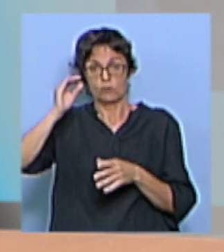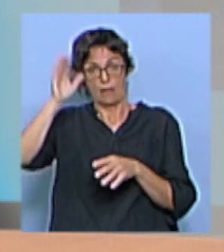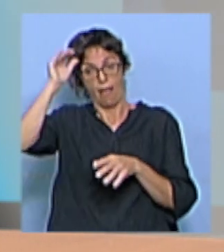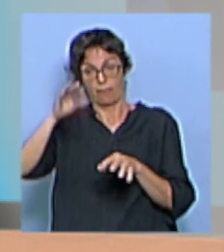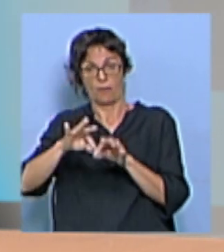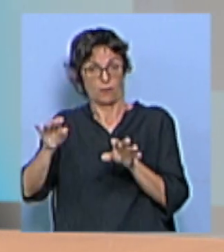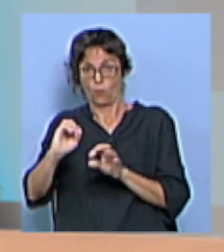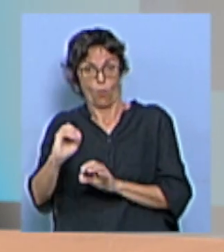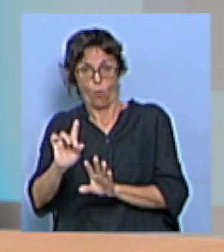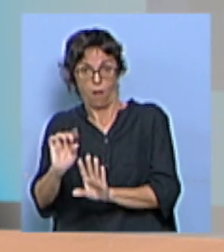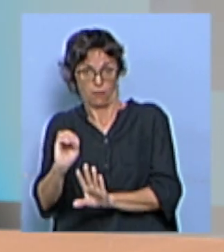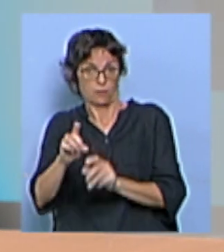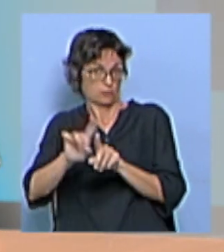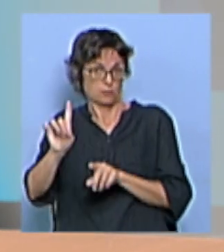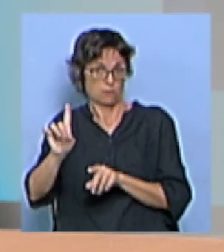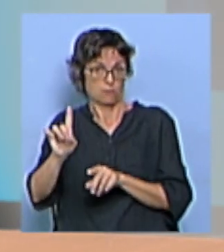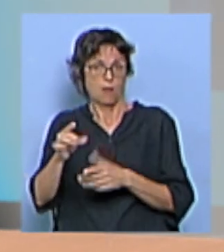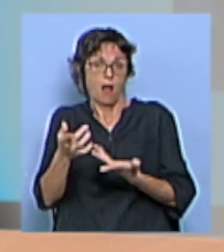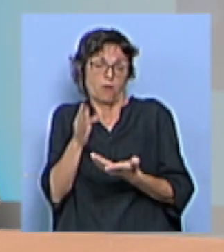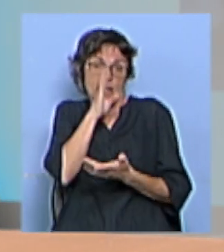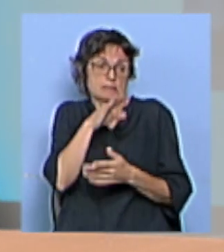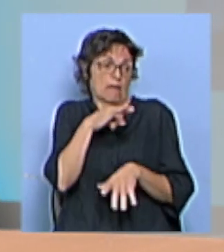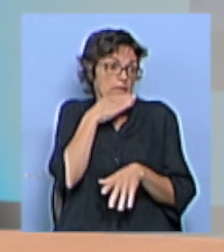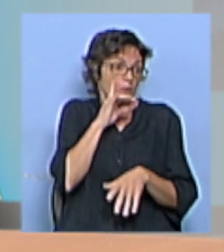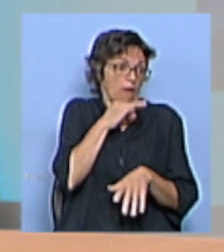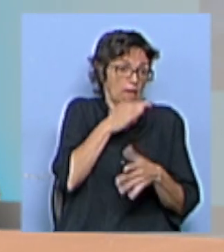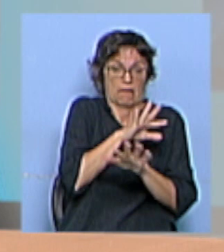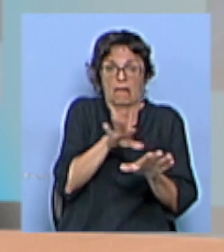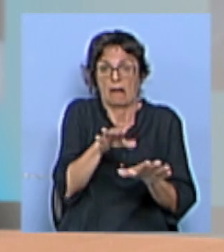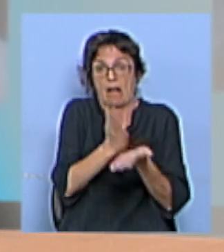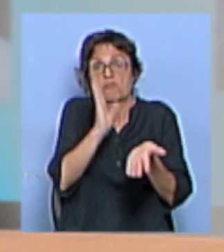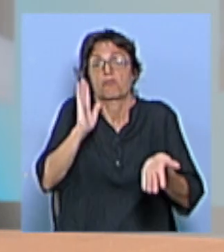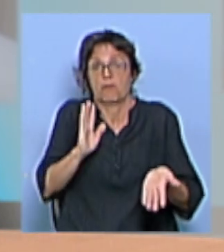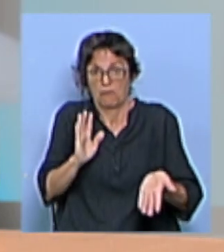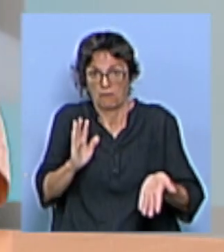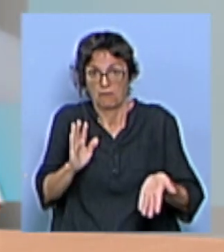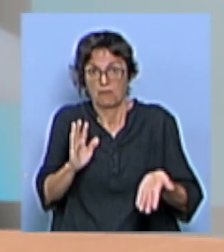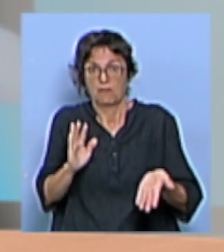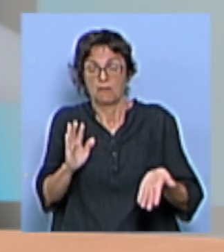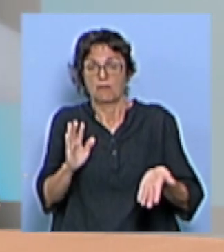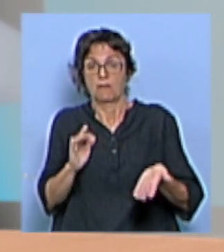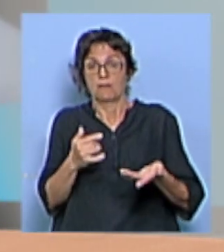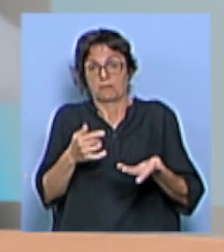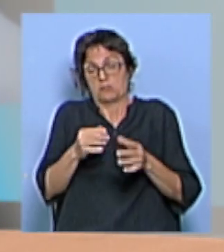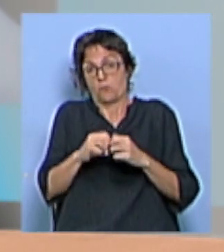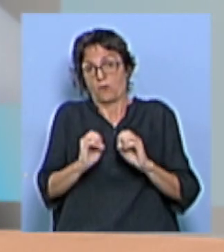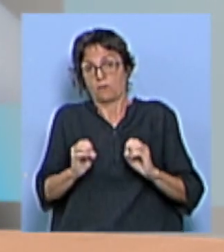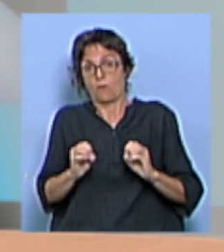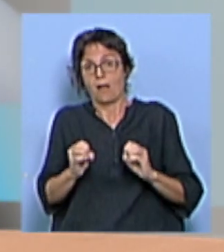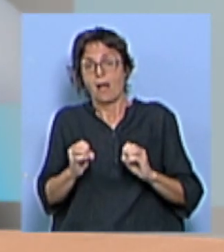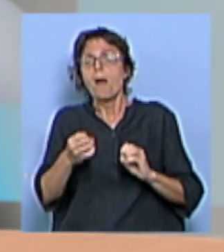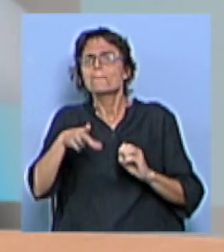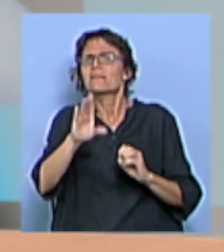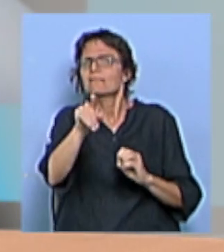de felino ou de canina, bem, aí não haveria grande problema. Certamente também o mundo misterioso dos animais, o mundo dos animais também